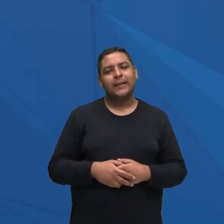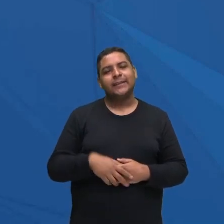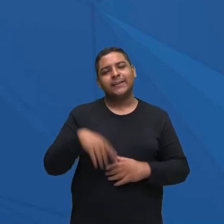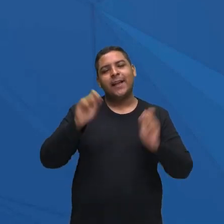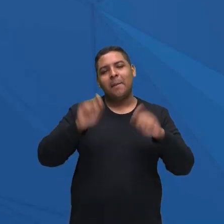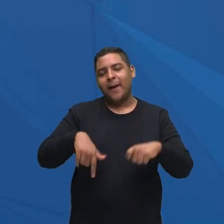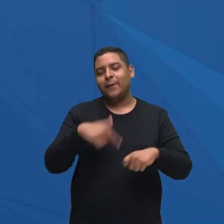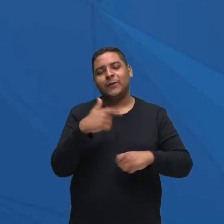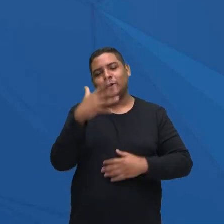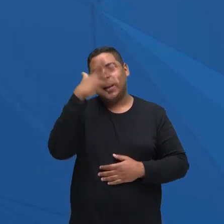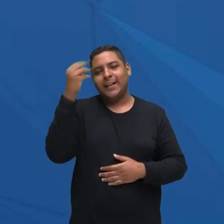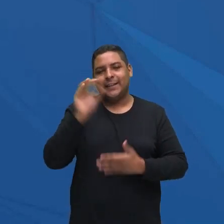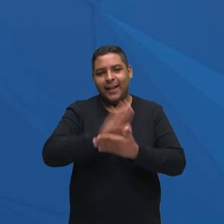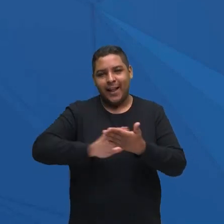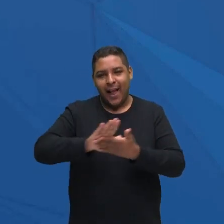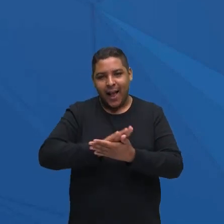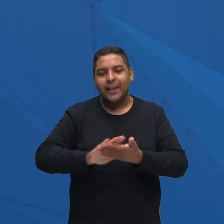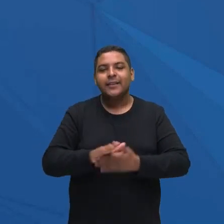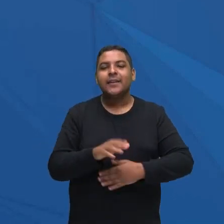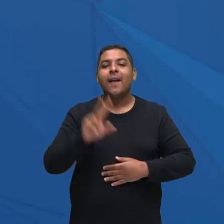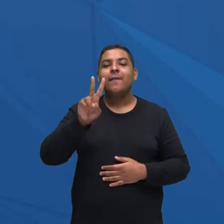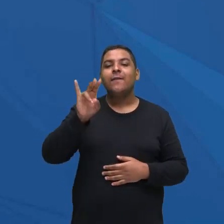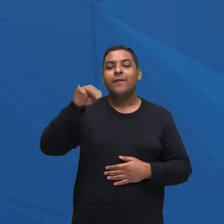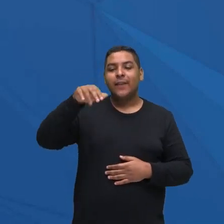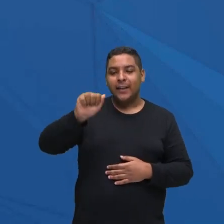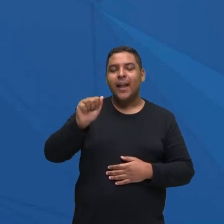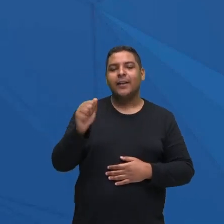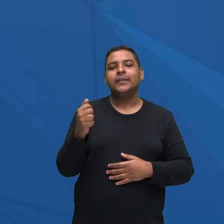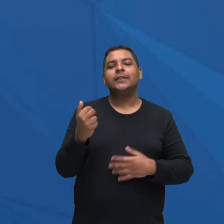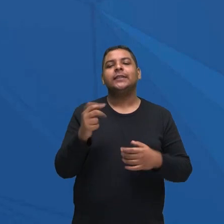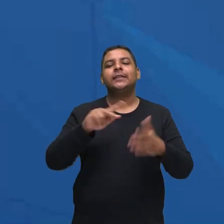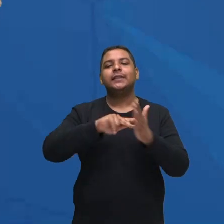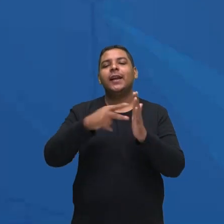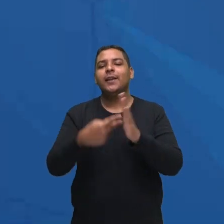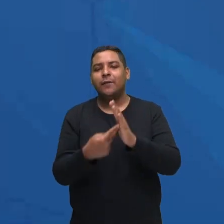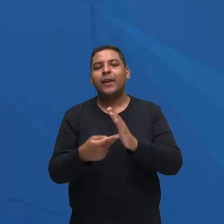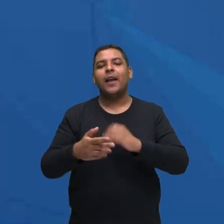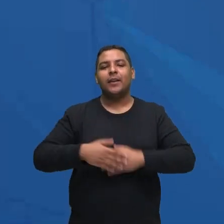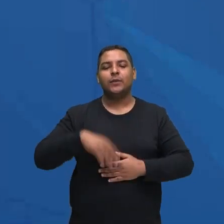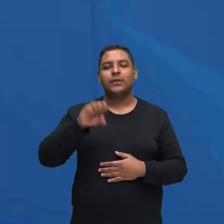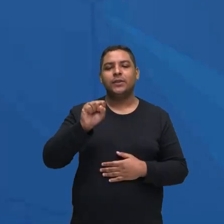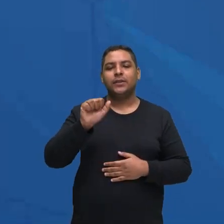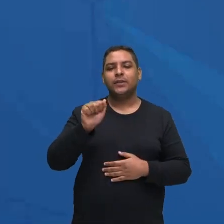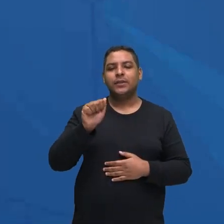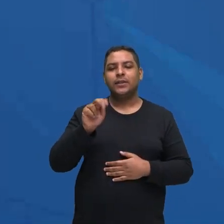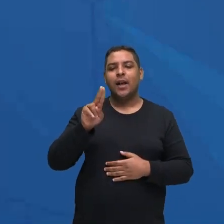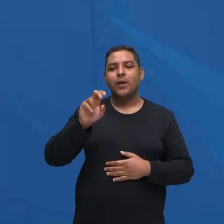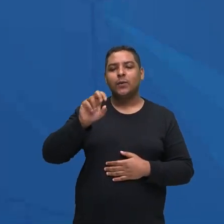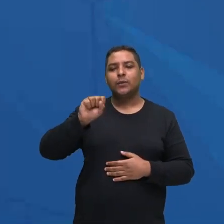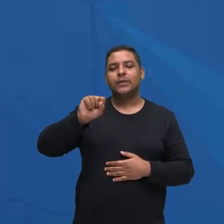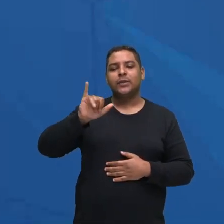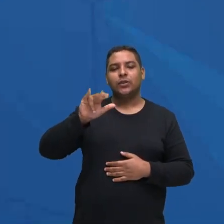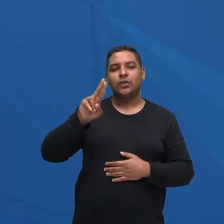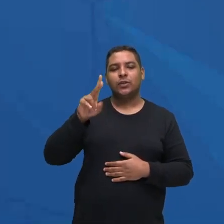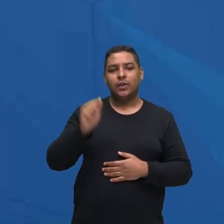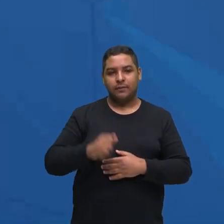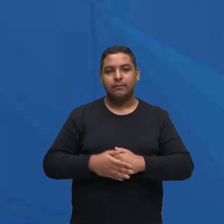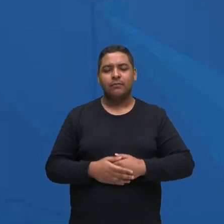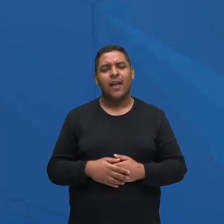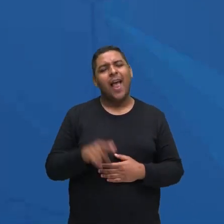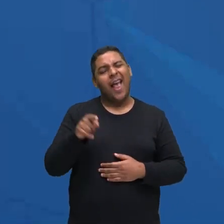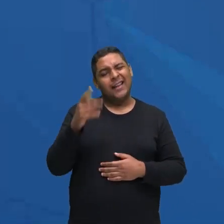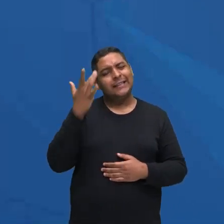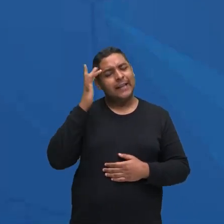Vina é o mesmo que salsicha. E a gente tem mais perguntas de quiz na tela. Vamos avançando. Essa eu também achei um